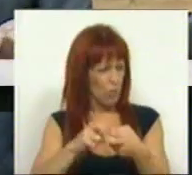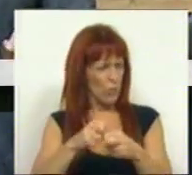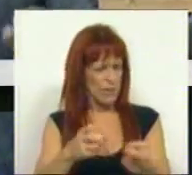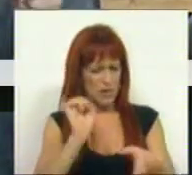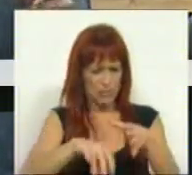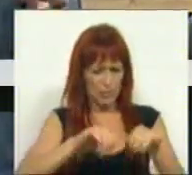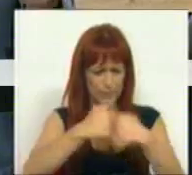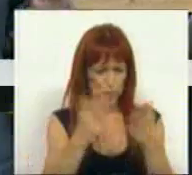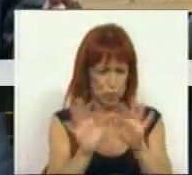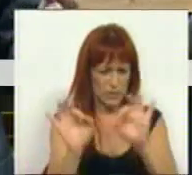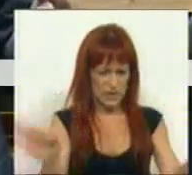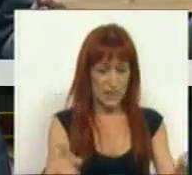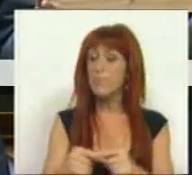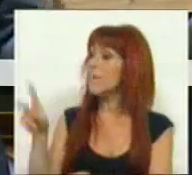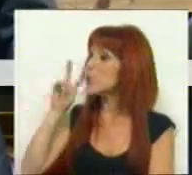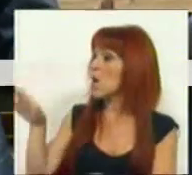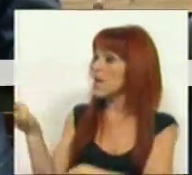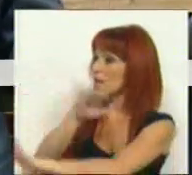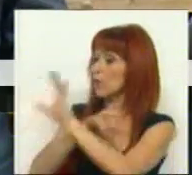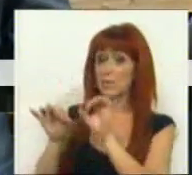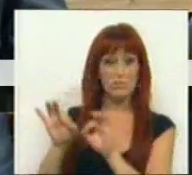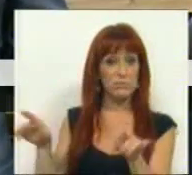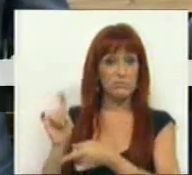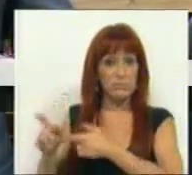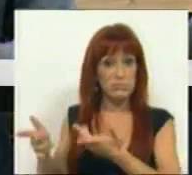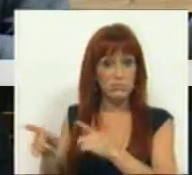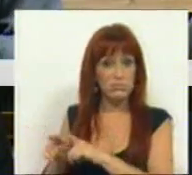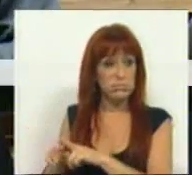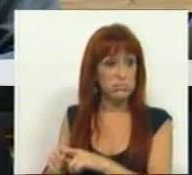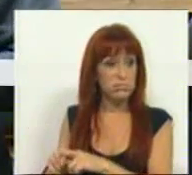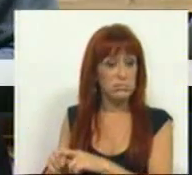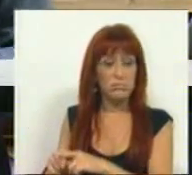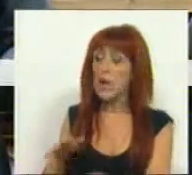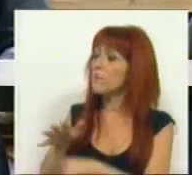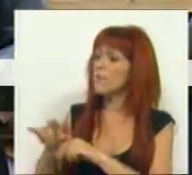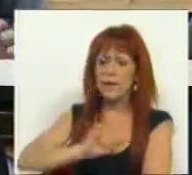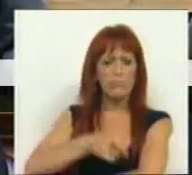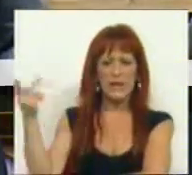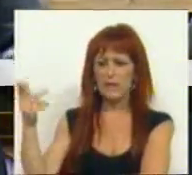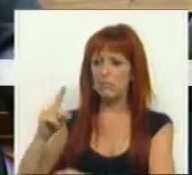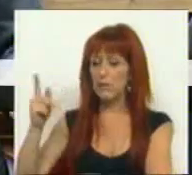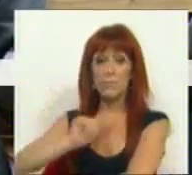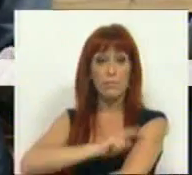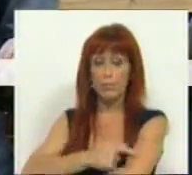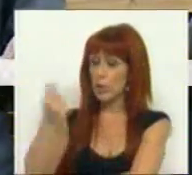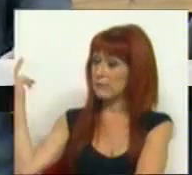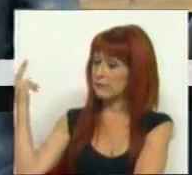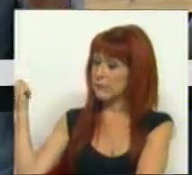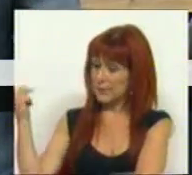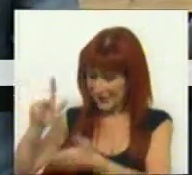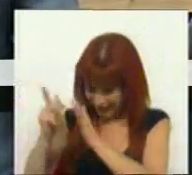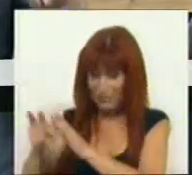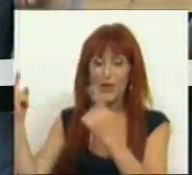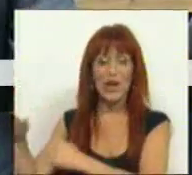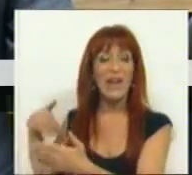problemas, mas também olha para a Europa com base no que é a repercussão da tecnocracia que nos trouxe até aqui.